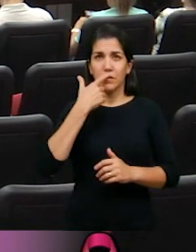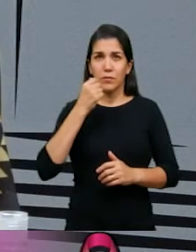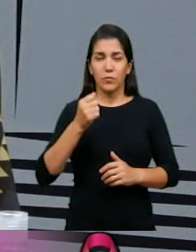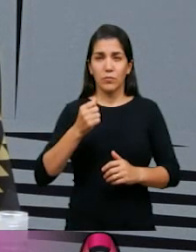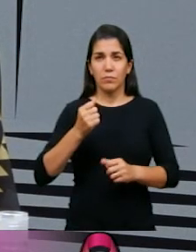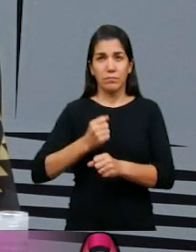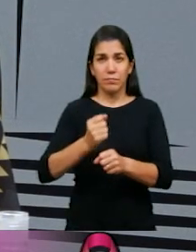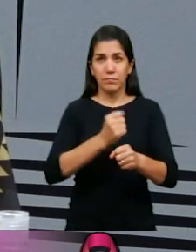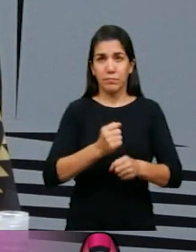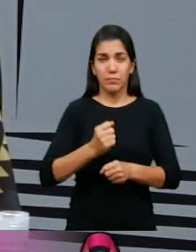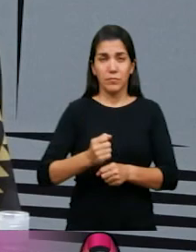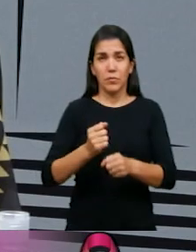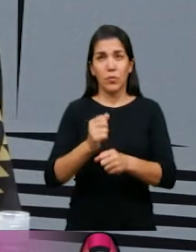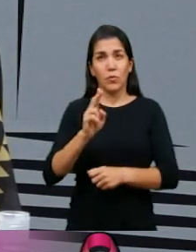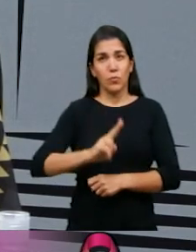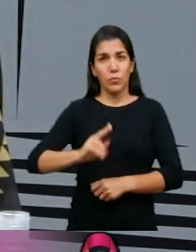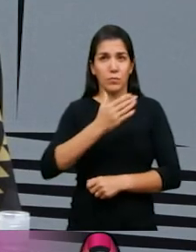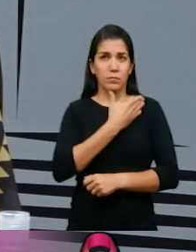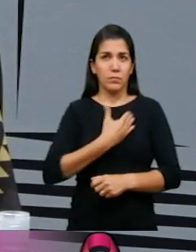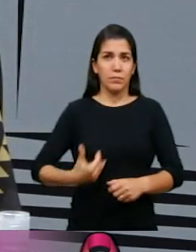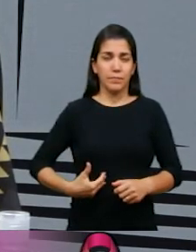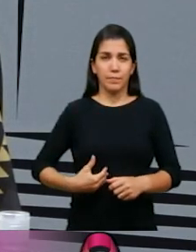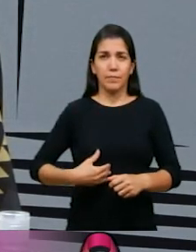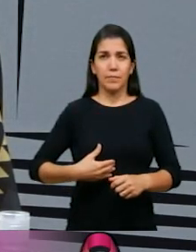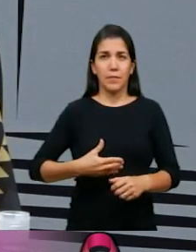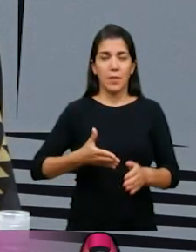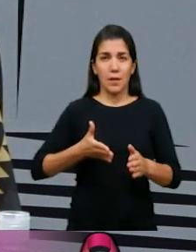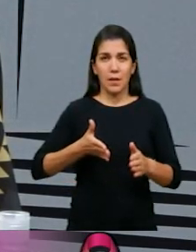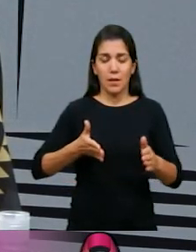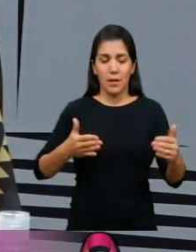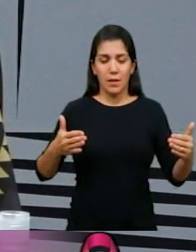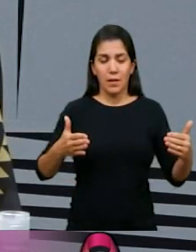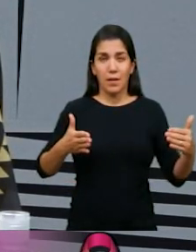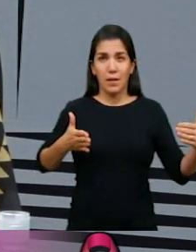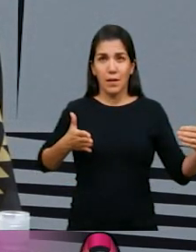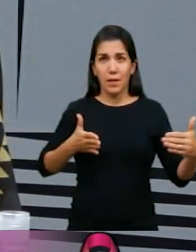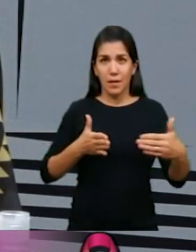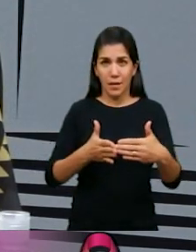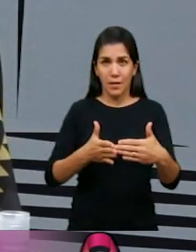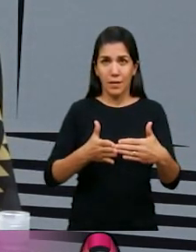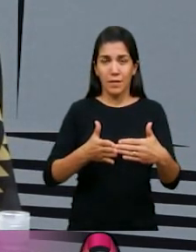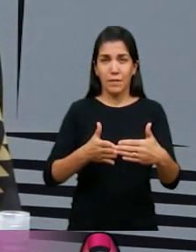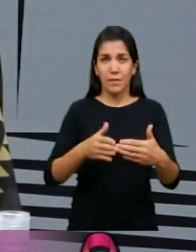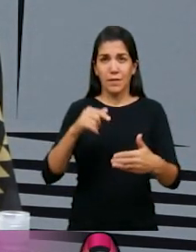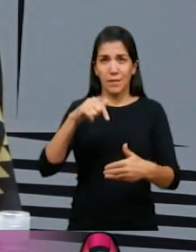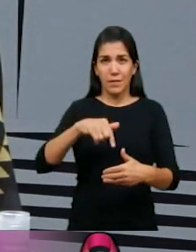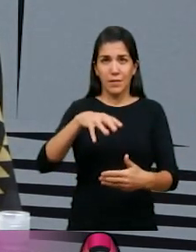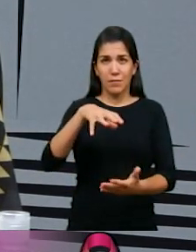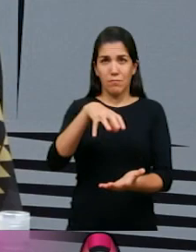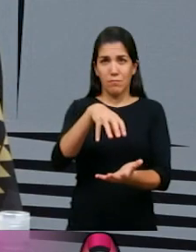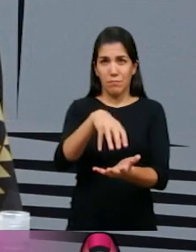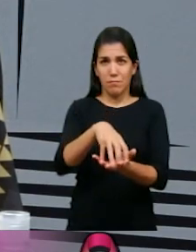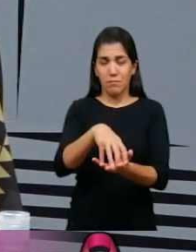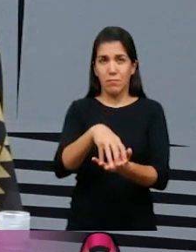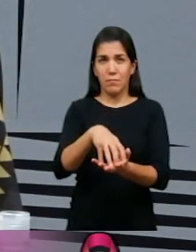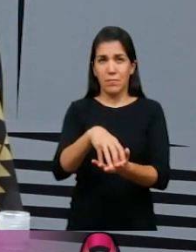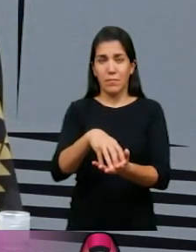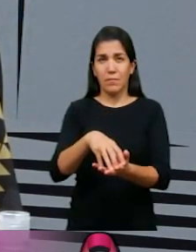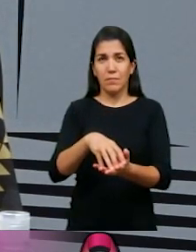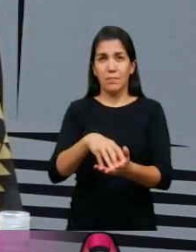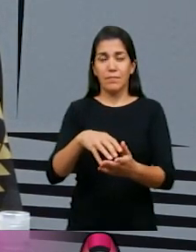público, considerando que no cruzamento das ruas Marechal Deodoro e Princesa Isabel existe uma base da Guarda